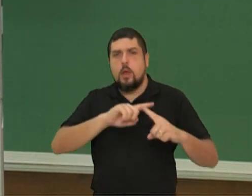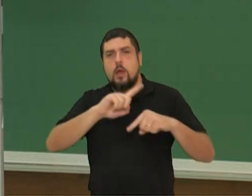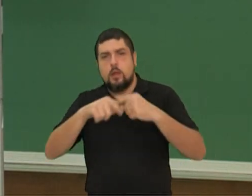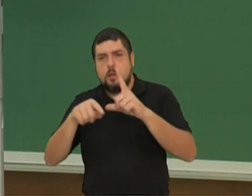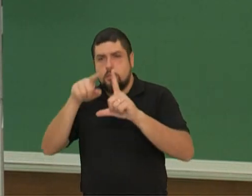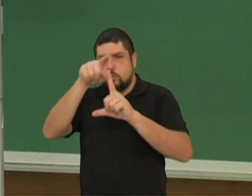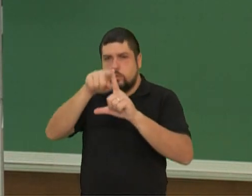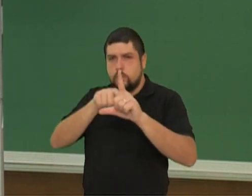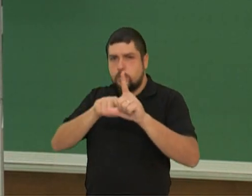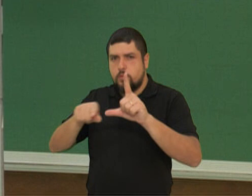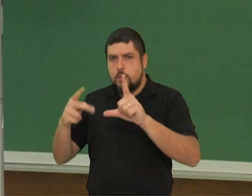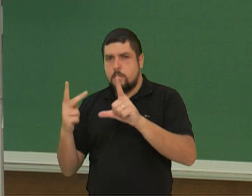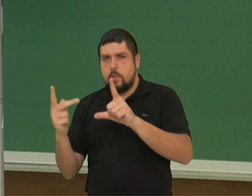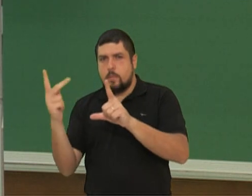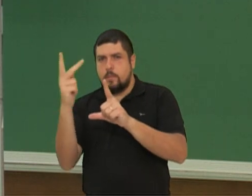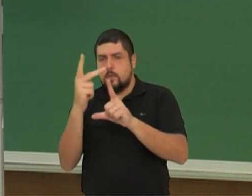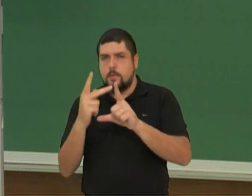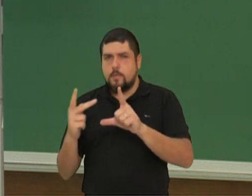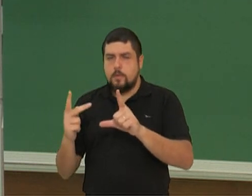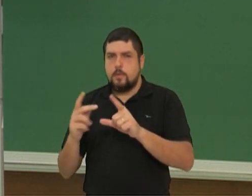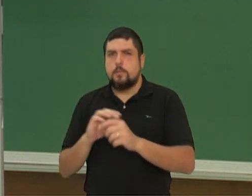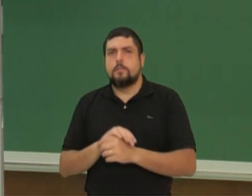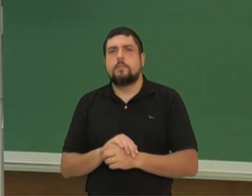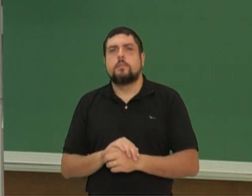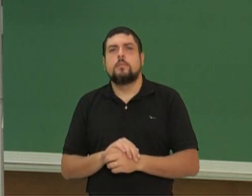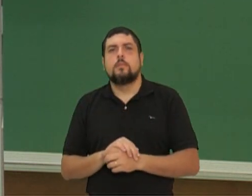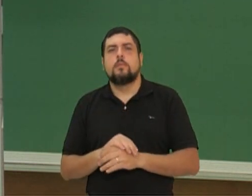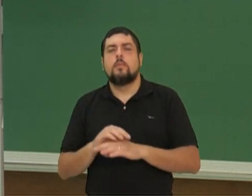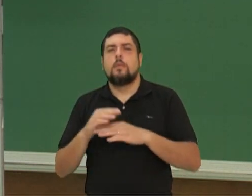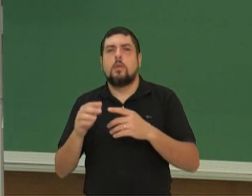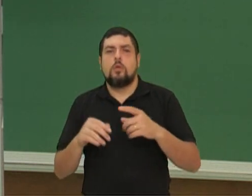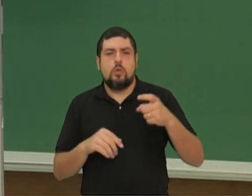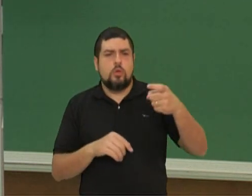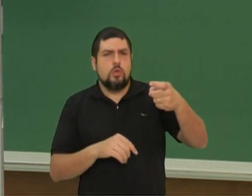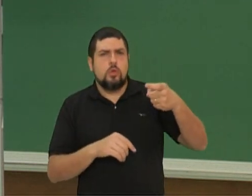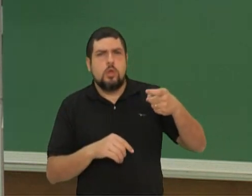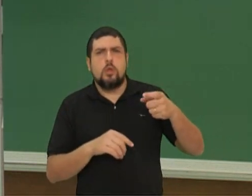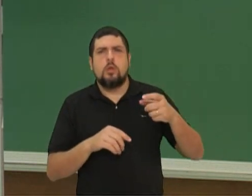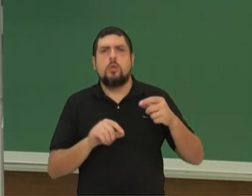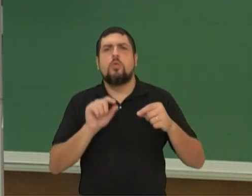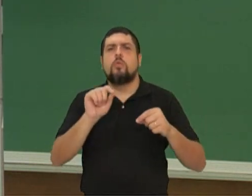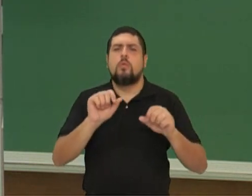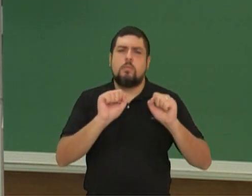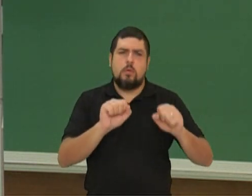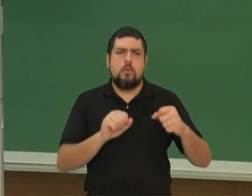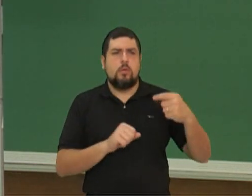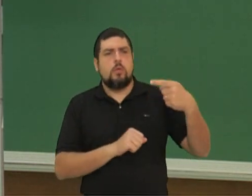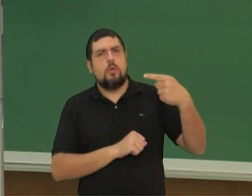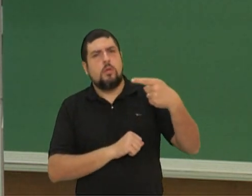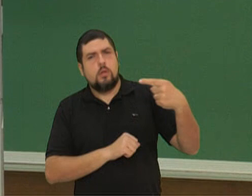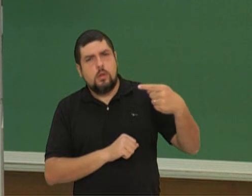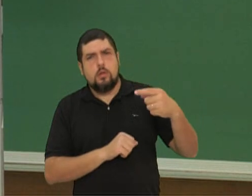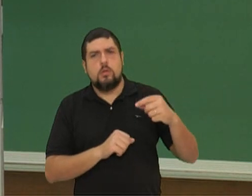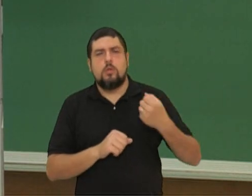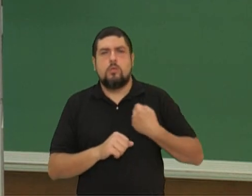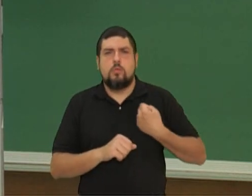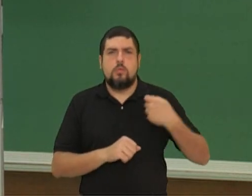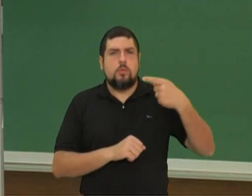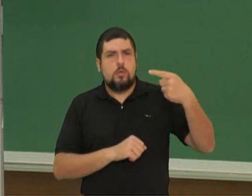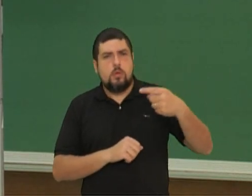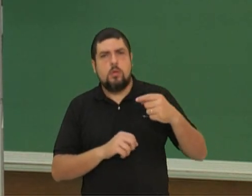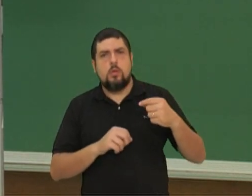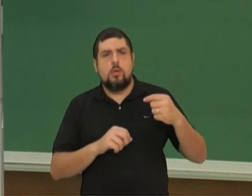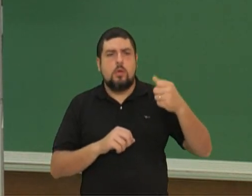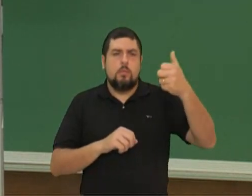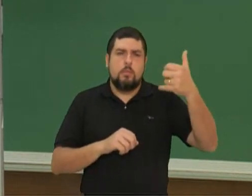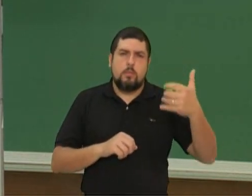o gráfico da função. Escolha os valores de x. Você pode escolher um valor negativo, outros valores positivos